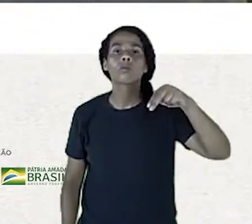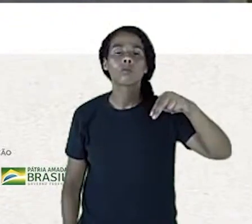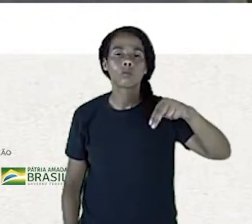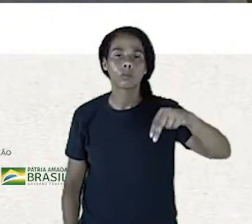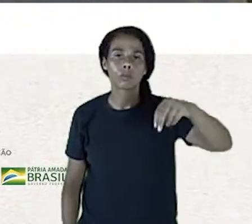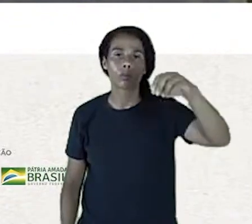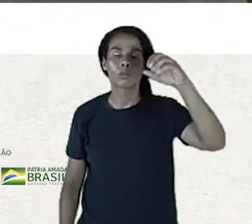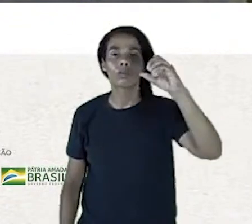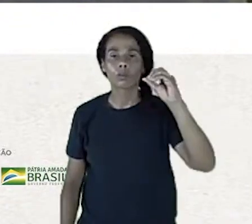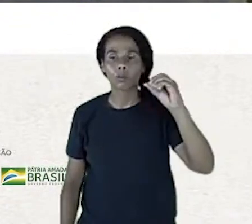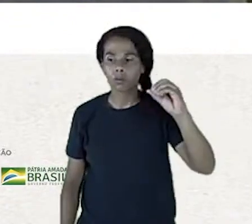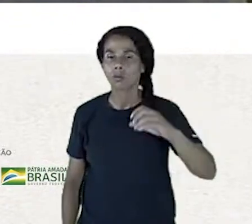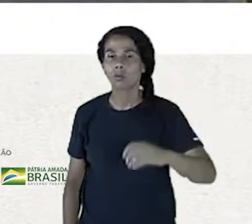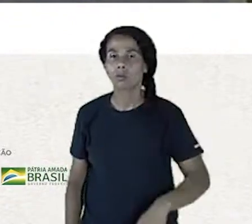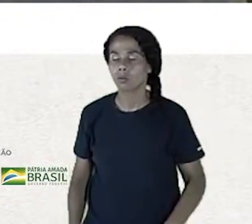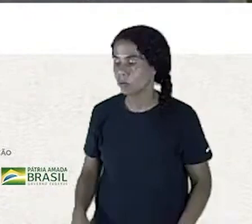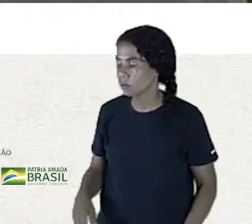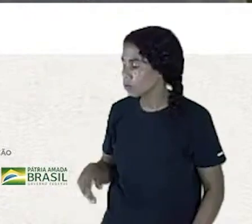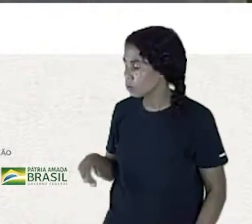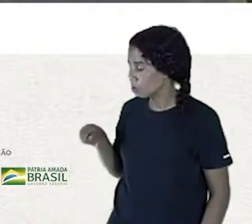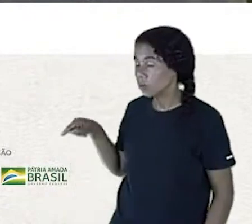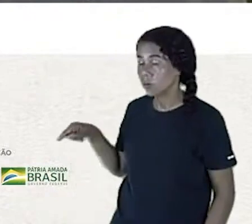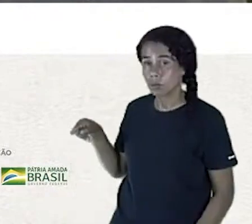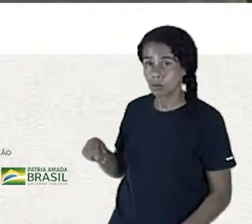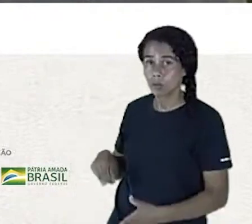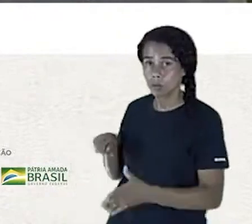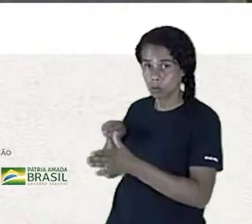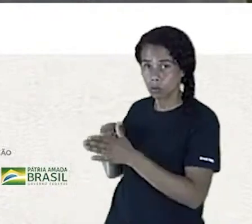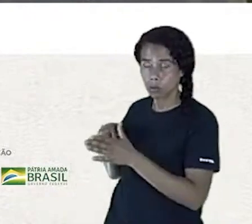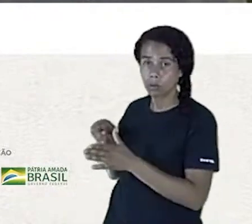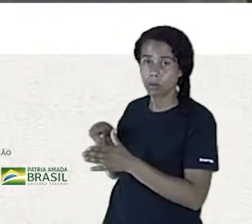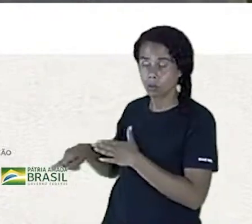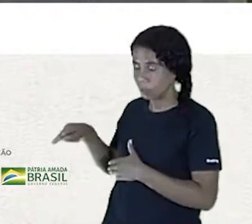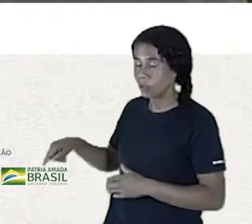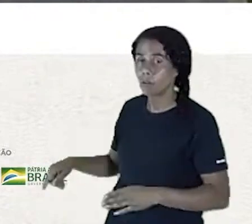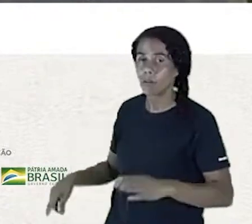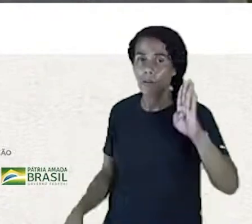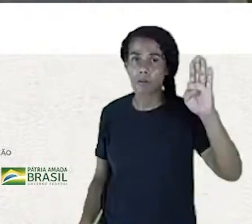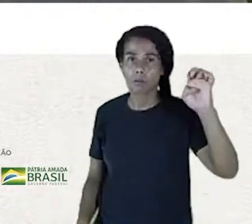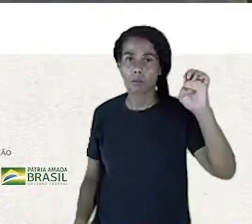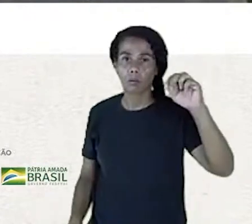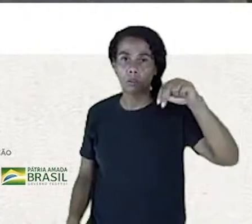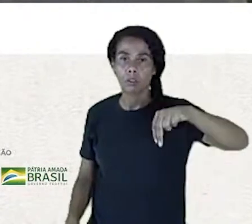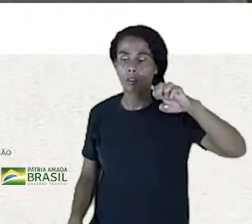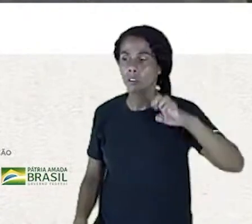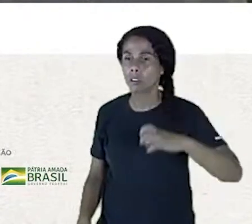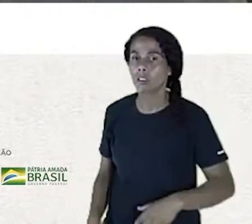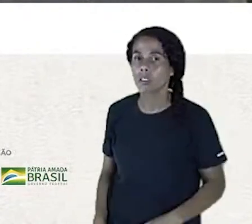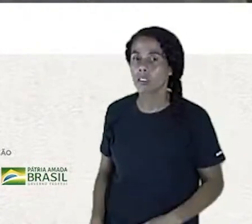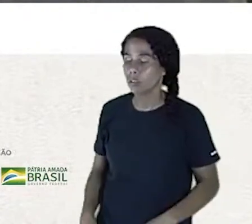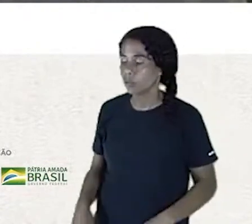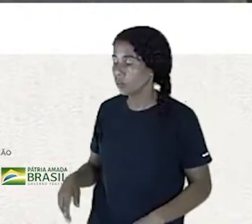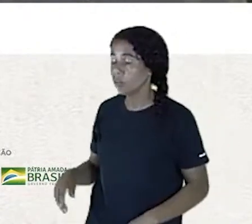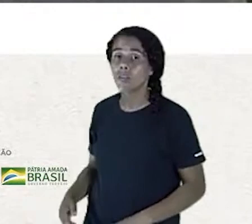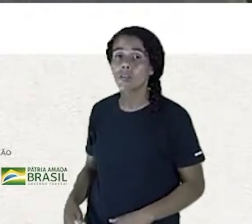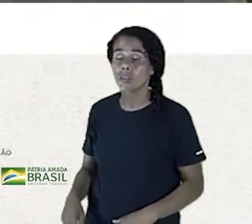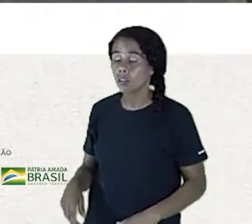tantas utopias, né, Bené? Por tantas profecias, qual é que você está passando agora?